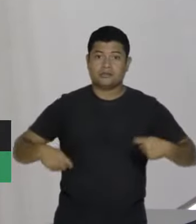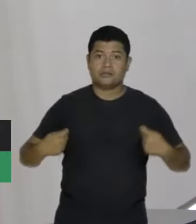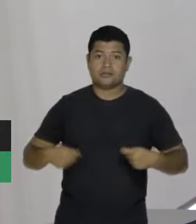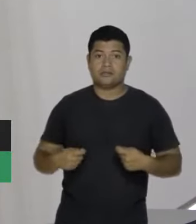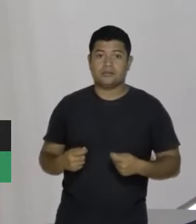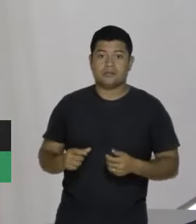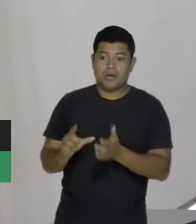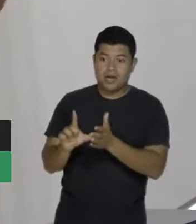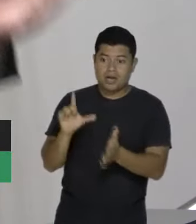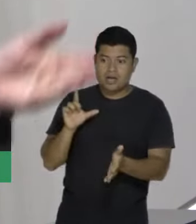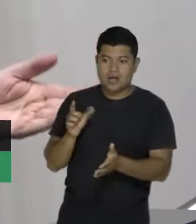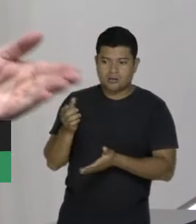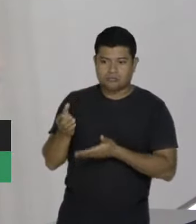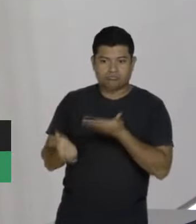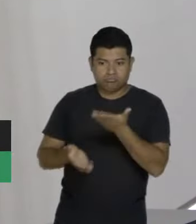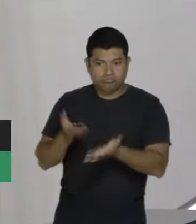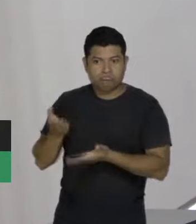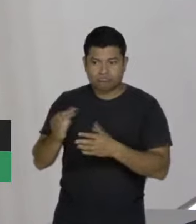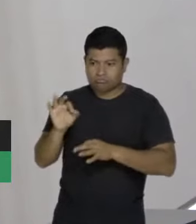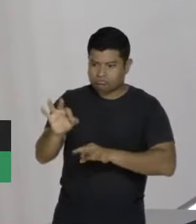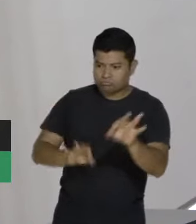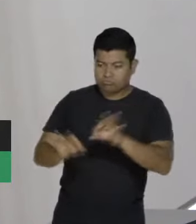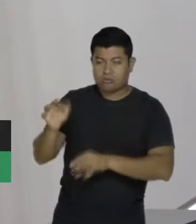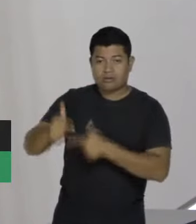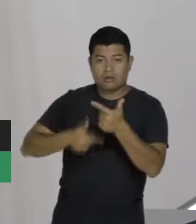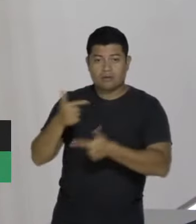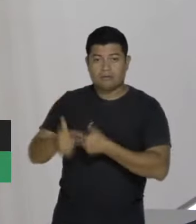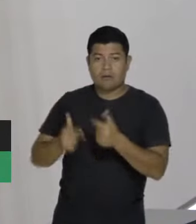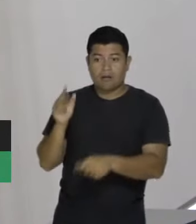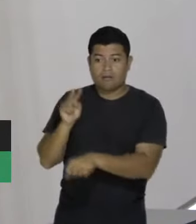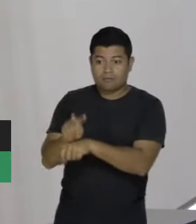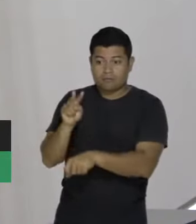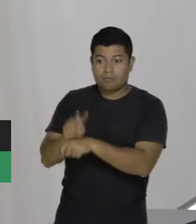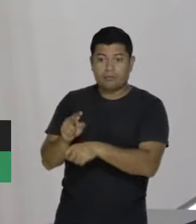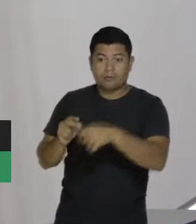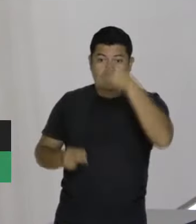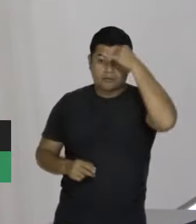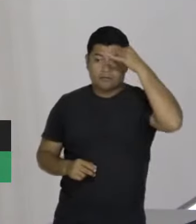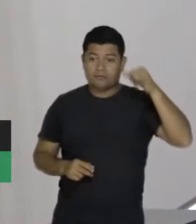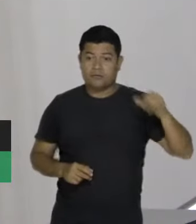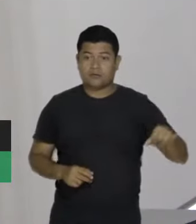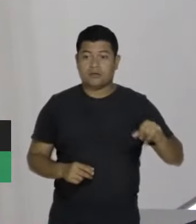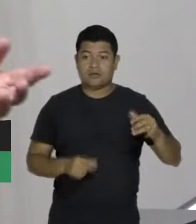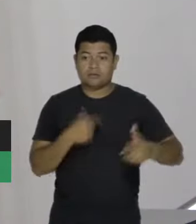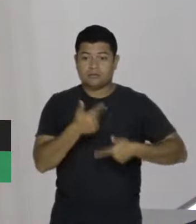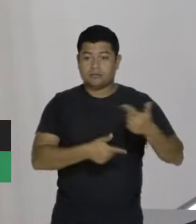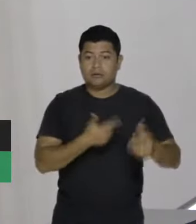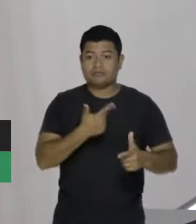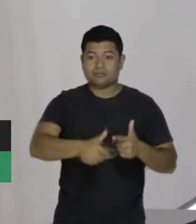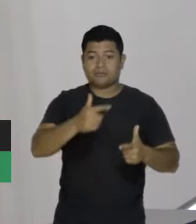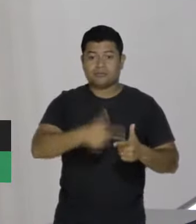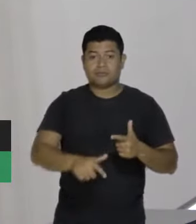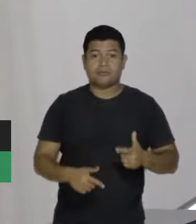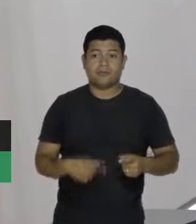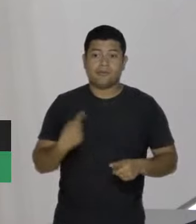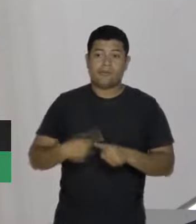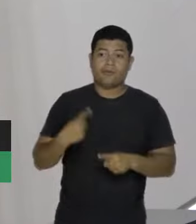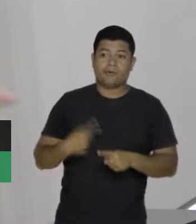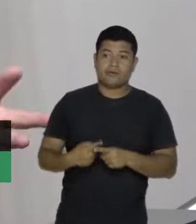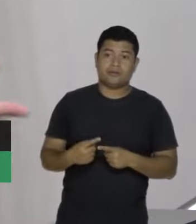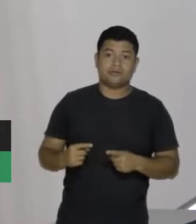trabalho preventivo, um trabalho de proteção, porque não adianta, depois que